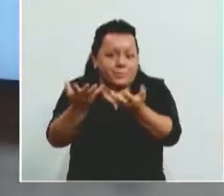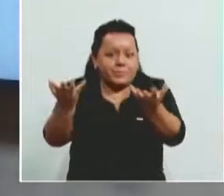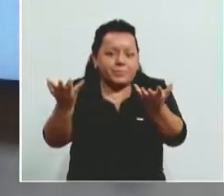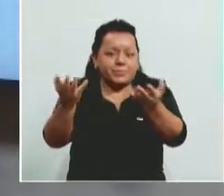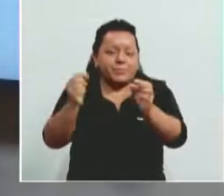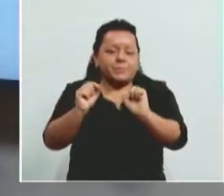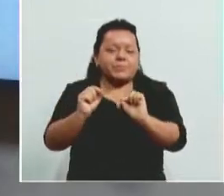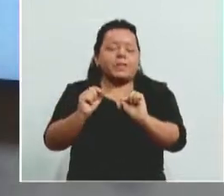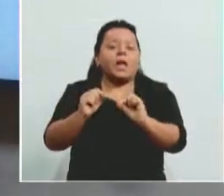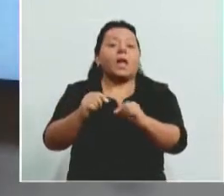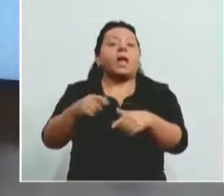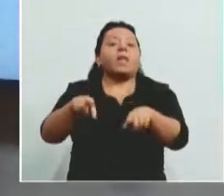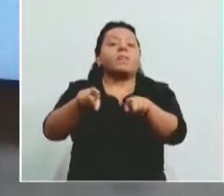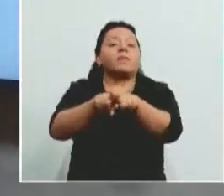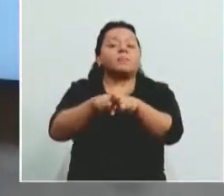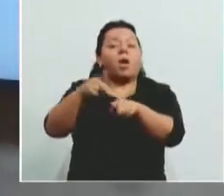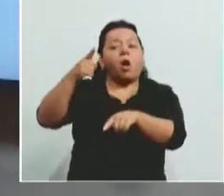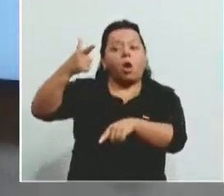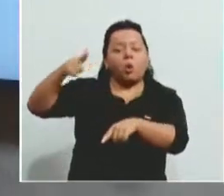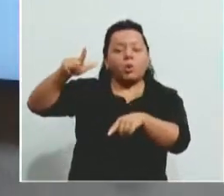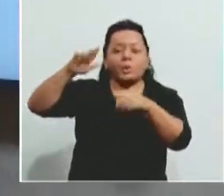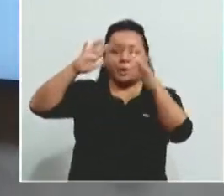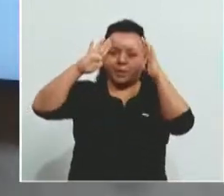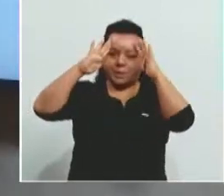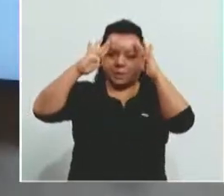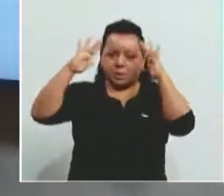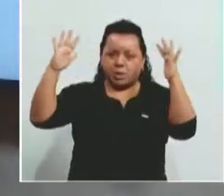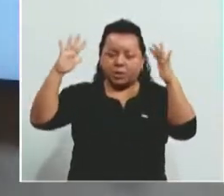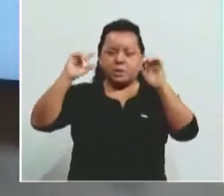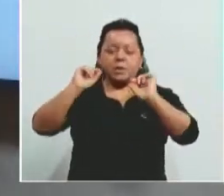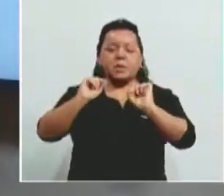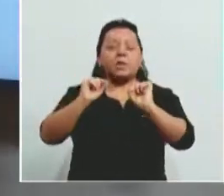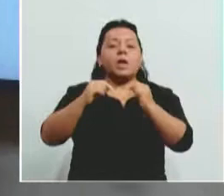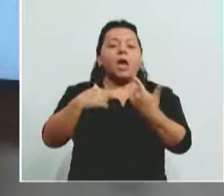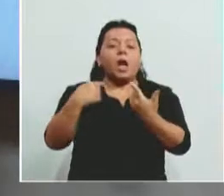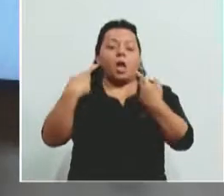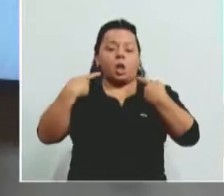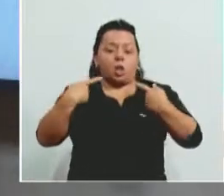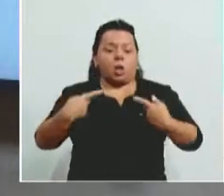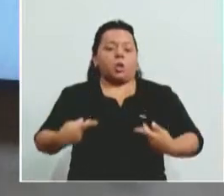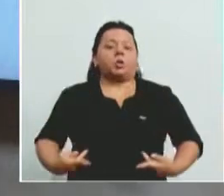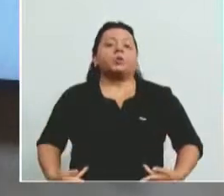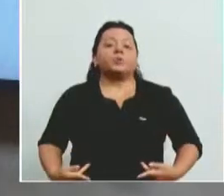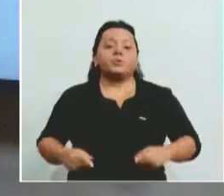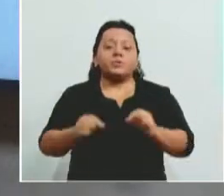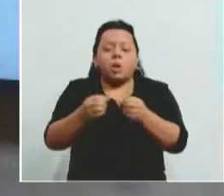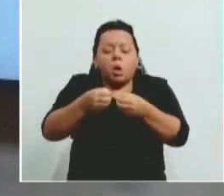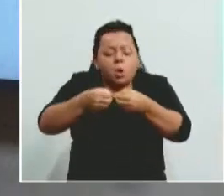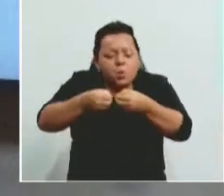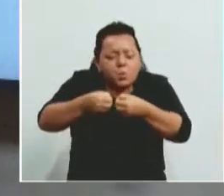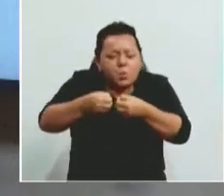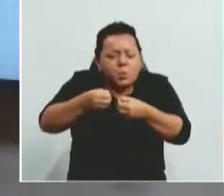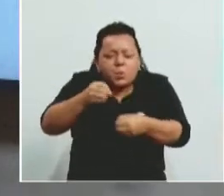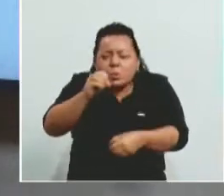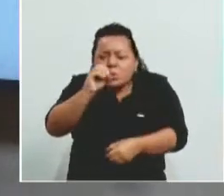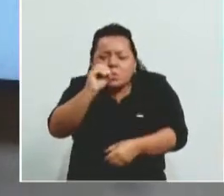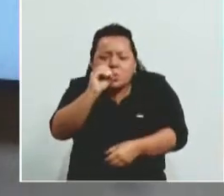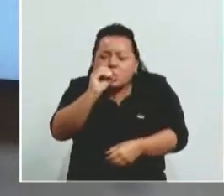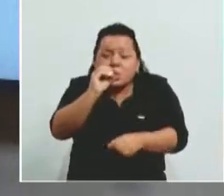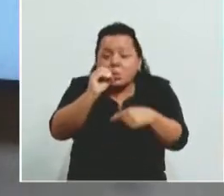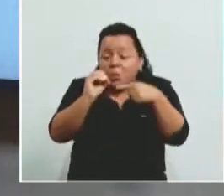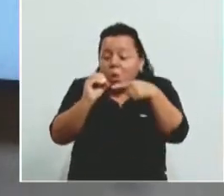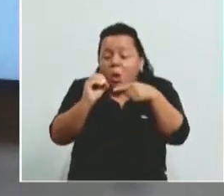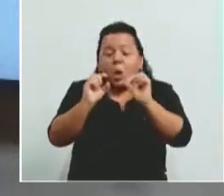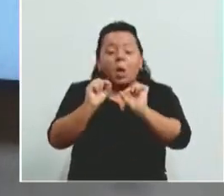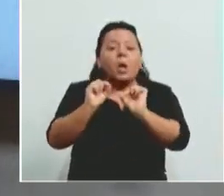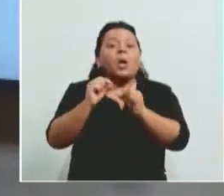Outra grande teoria é a origem embrionária. Como eu falei, nosso corpo, nós somos um embriãozinho. Lá, os embriões têm